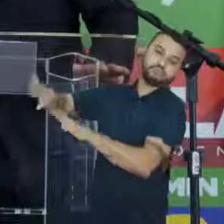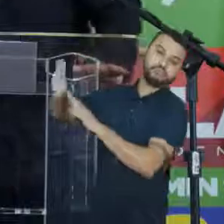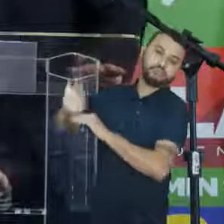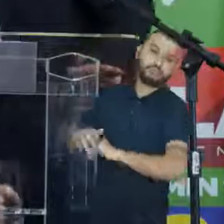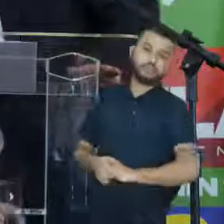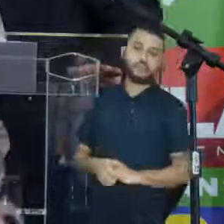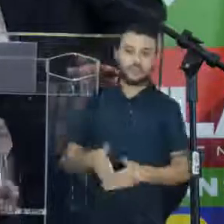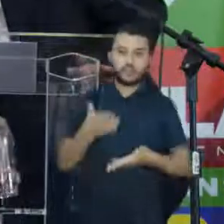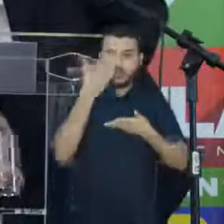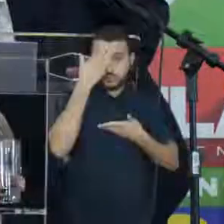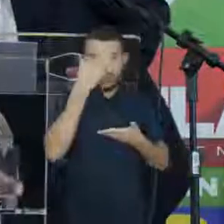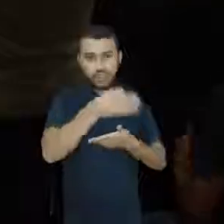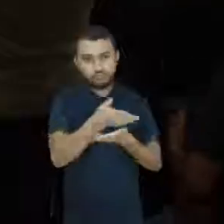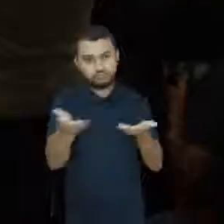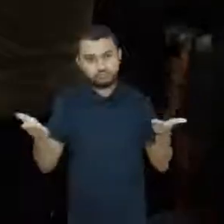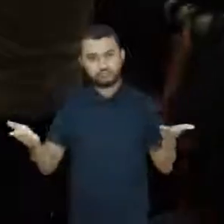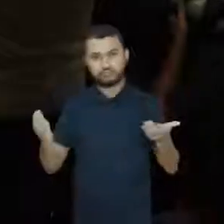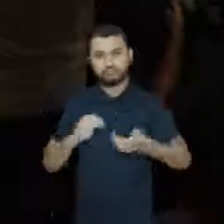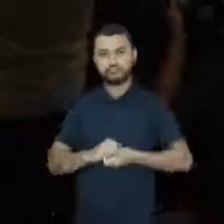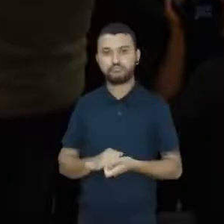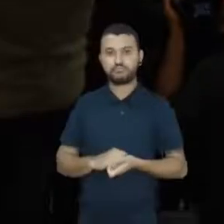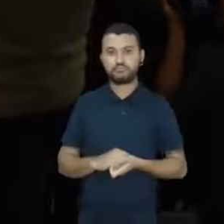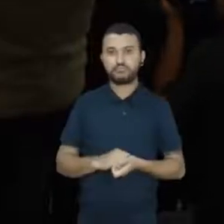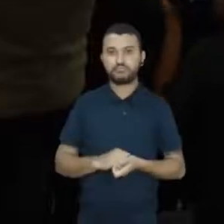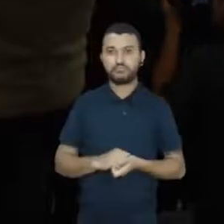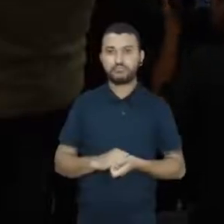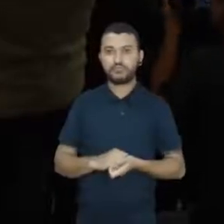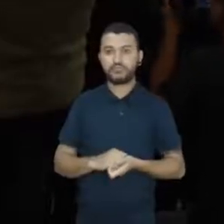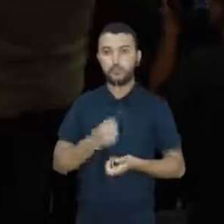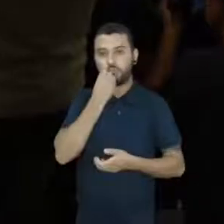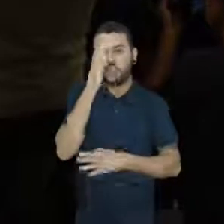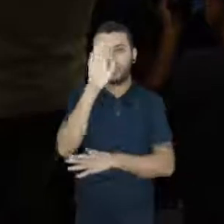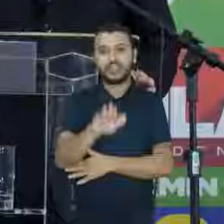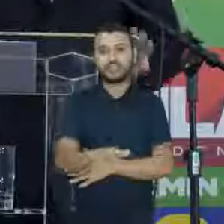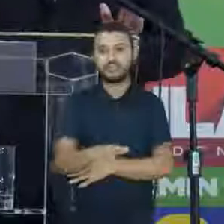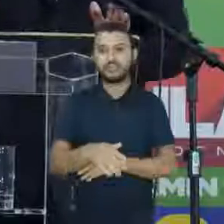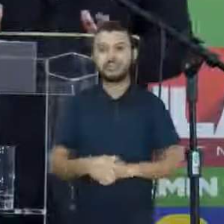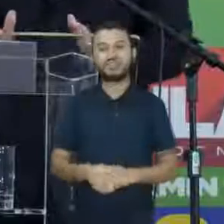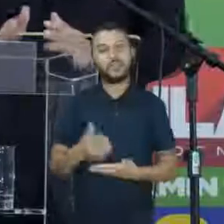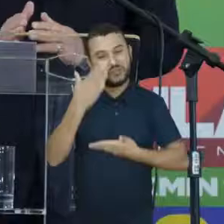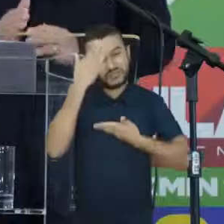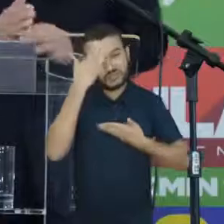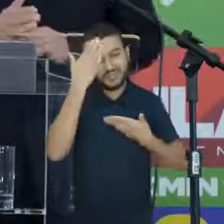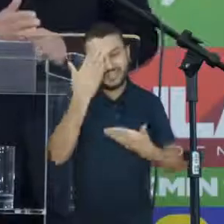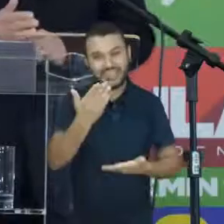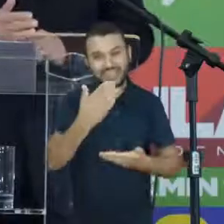pessoal. Abraço a todos. Boa tarde. Gente, obrigado.